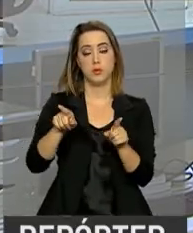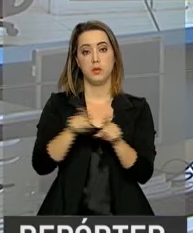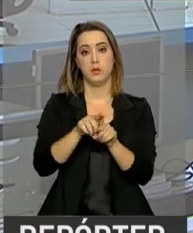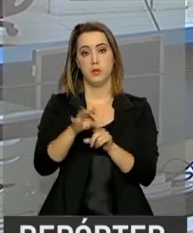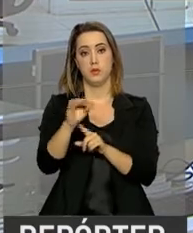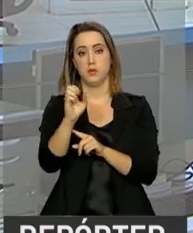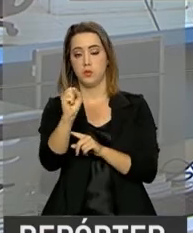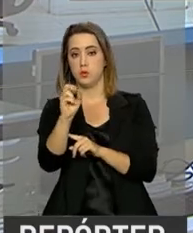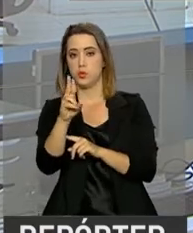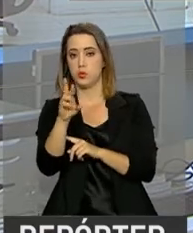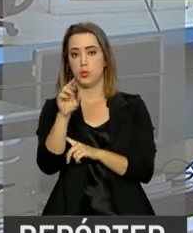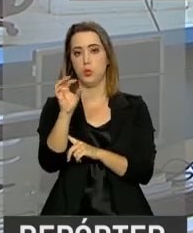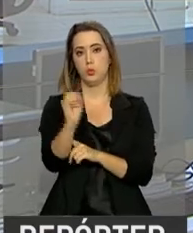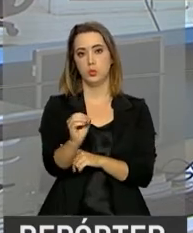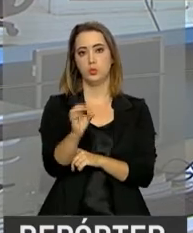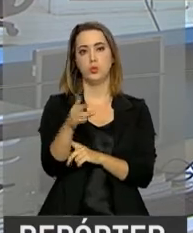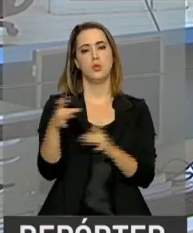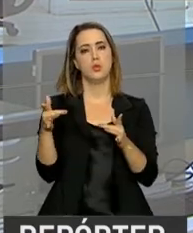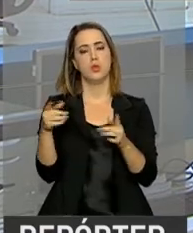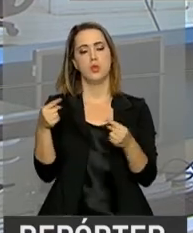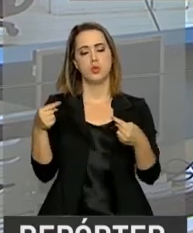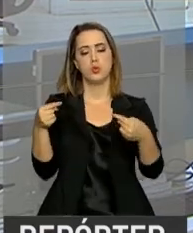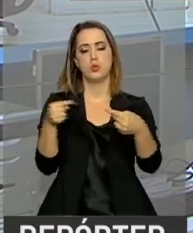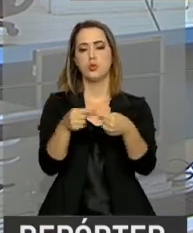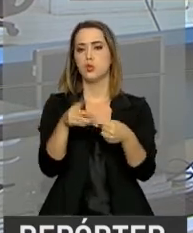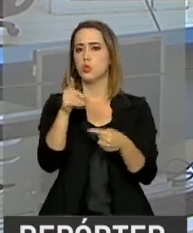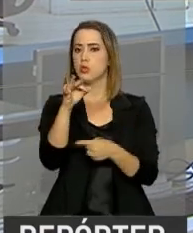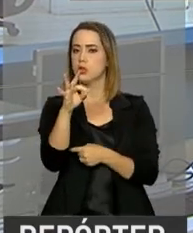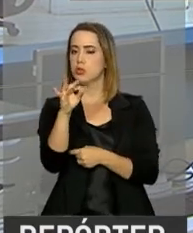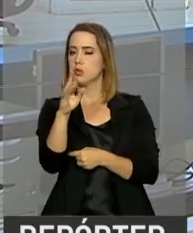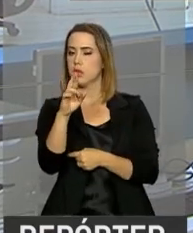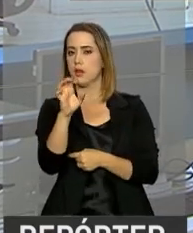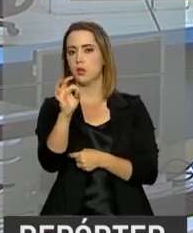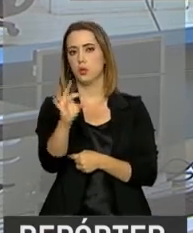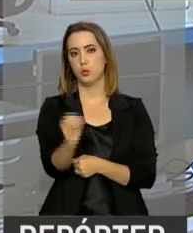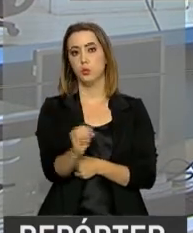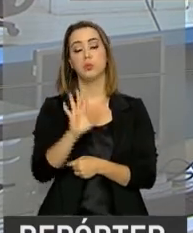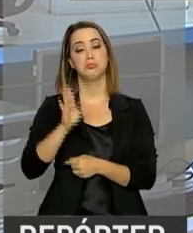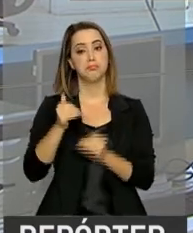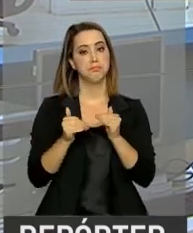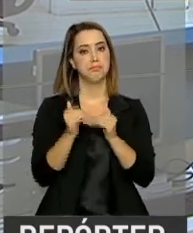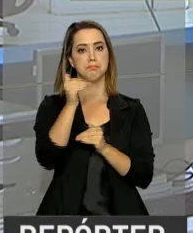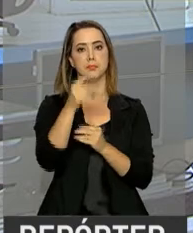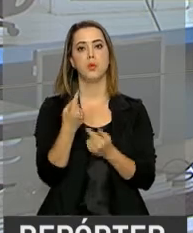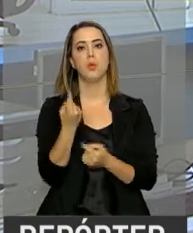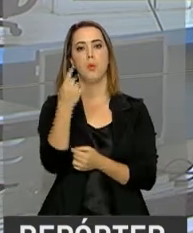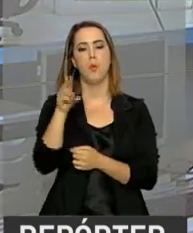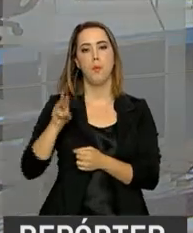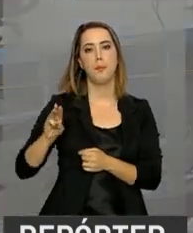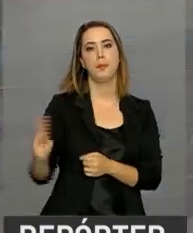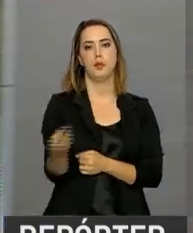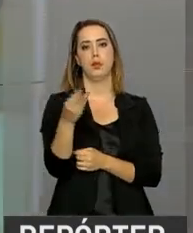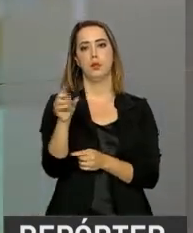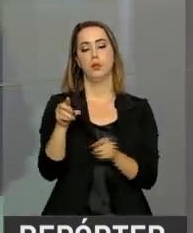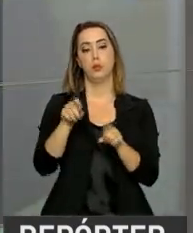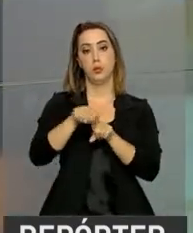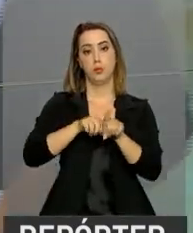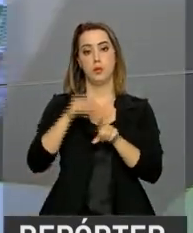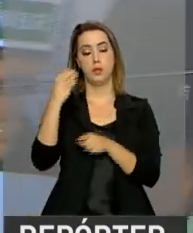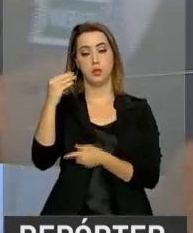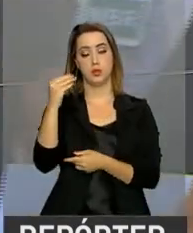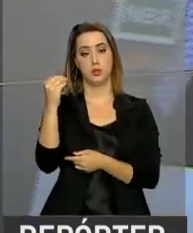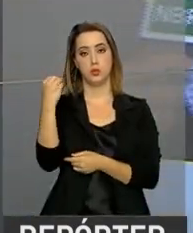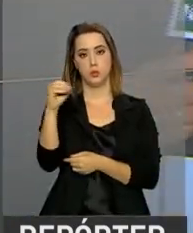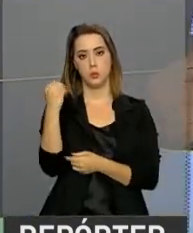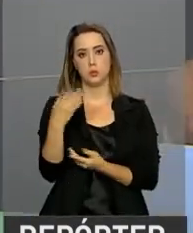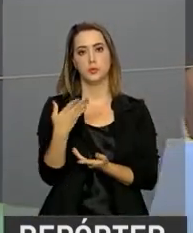Tesouro Direto cresceu e chegou a 1 milhão em outubro. Mas o que isso significa e quem pode investir? Quem vai responder isso para a gente é o